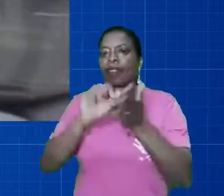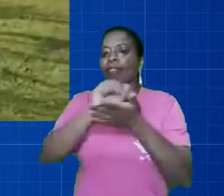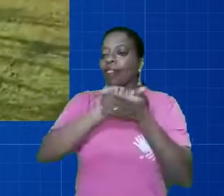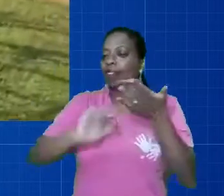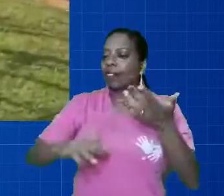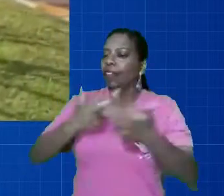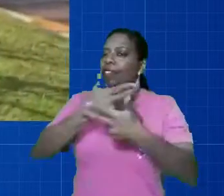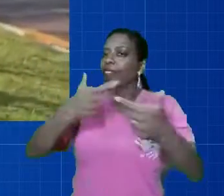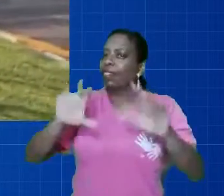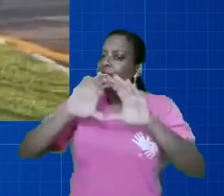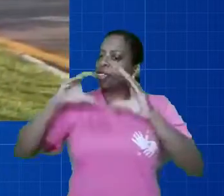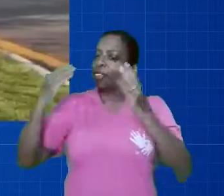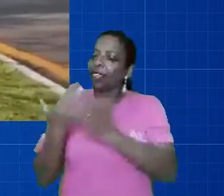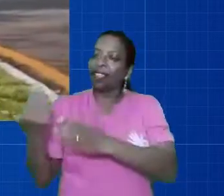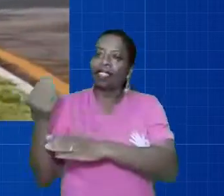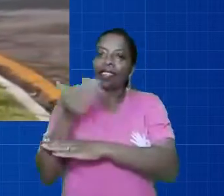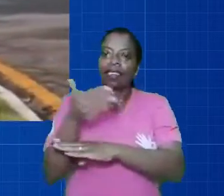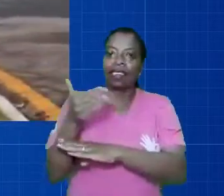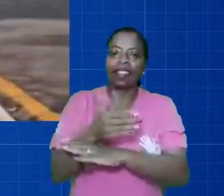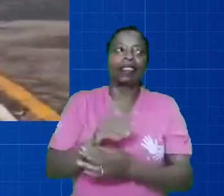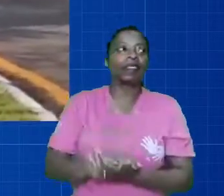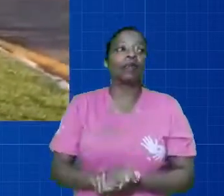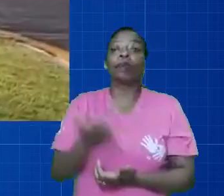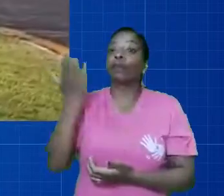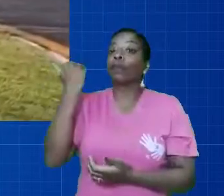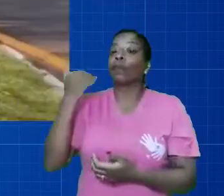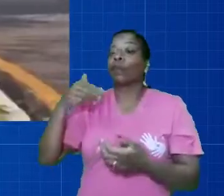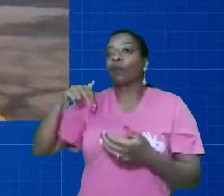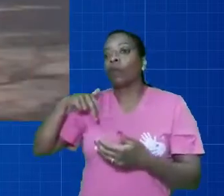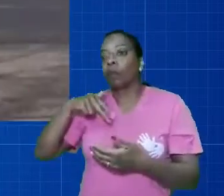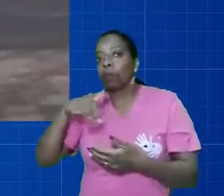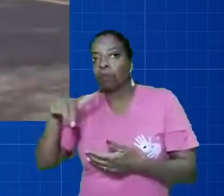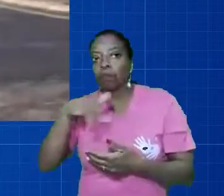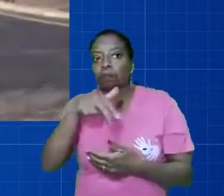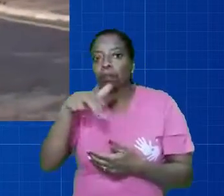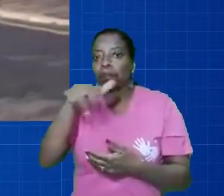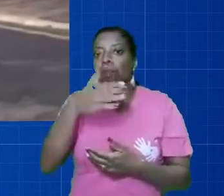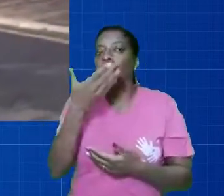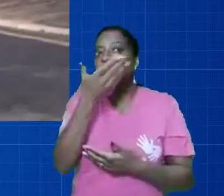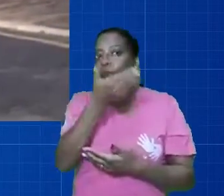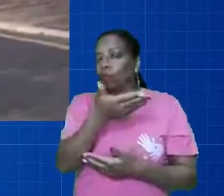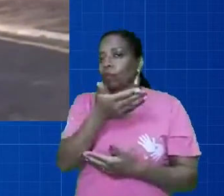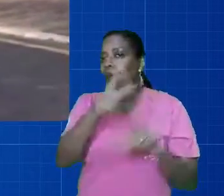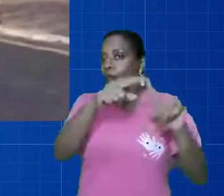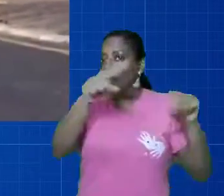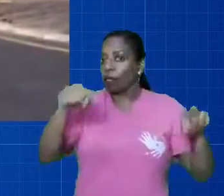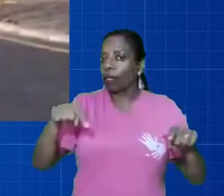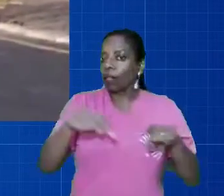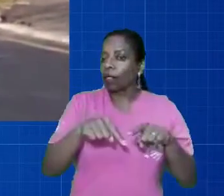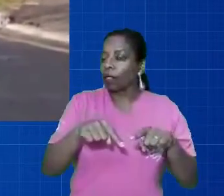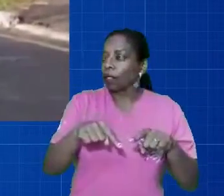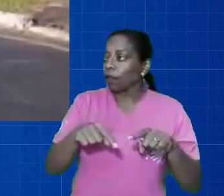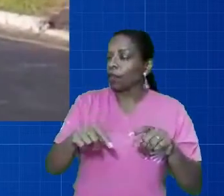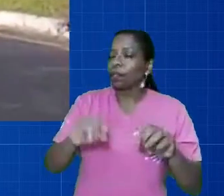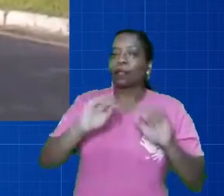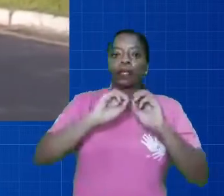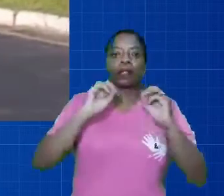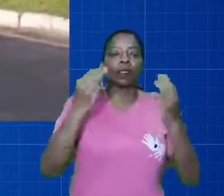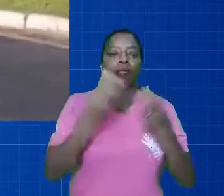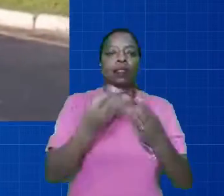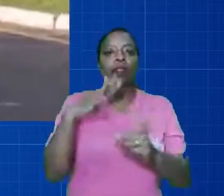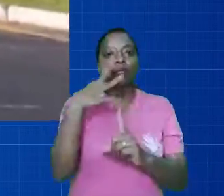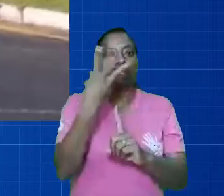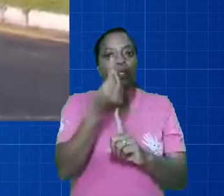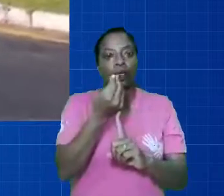comunidade. Aqui era a entrada que nós fazíamos, né, para ir para as salas da oficina de arte, para a sede da oficina de arte,